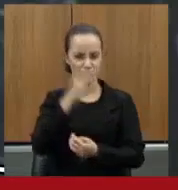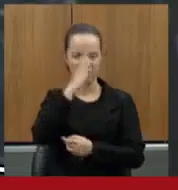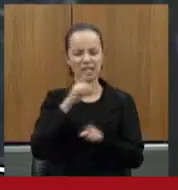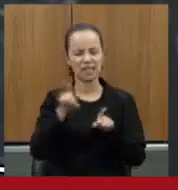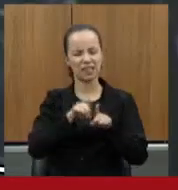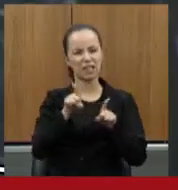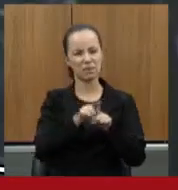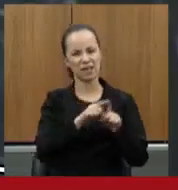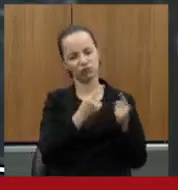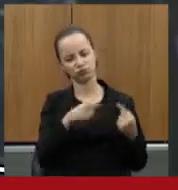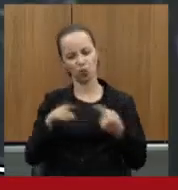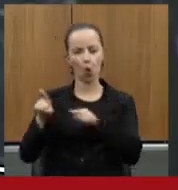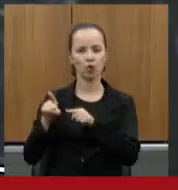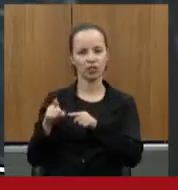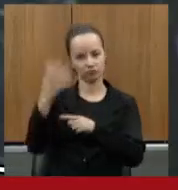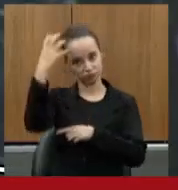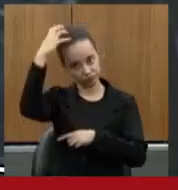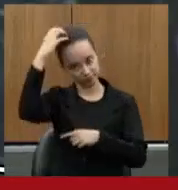imperador.